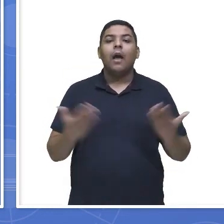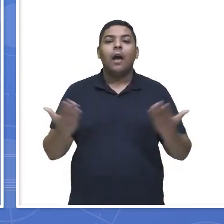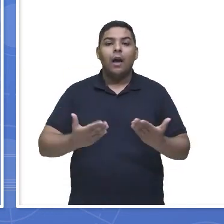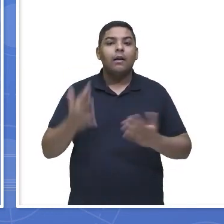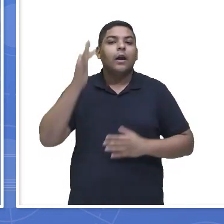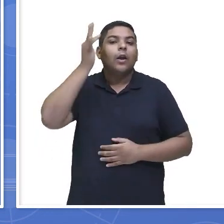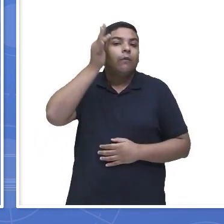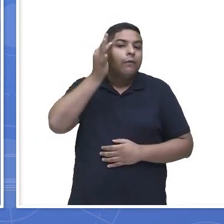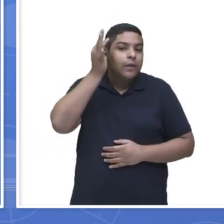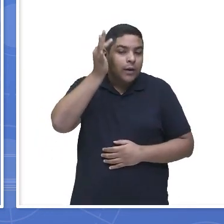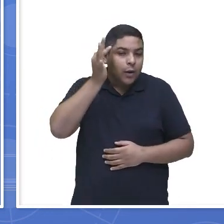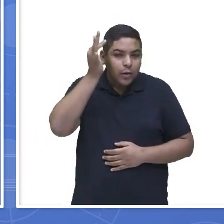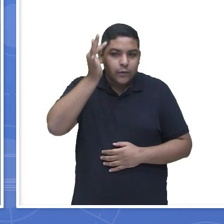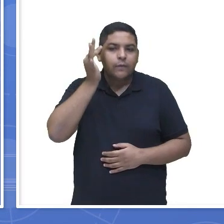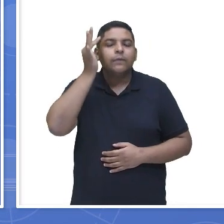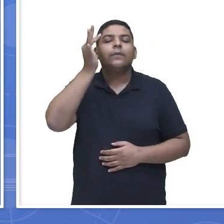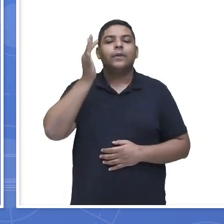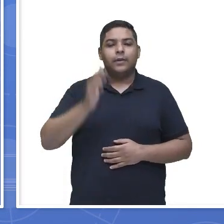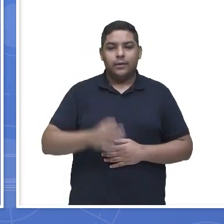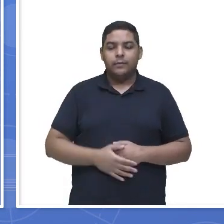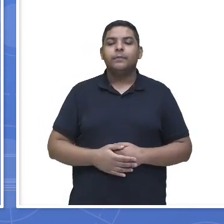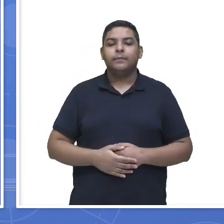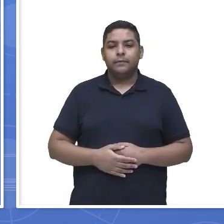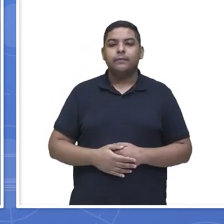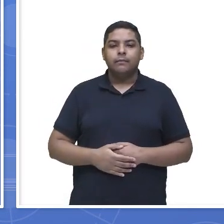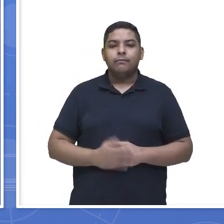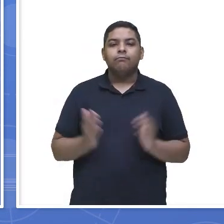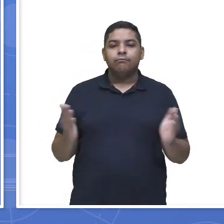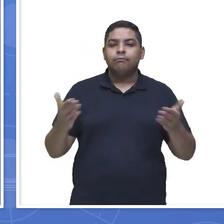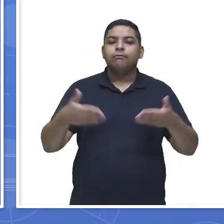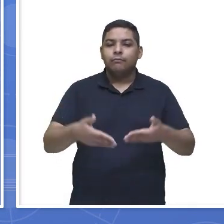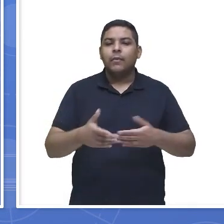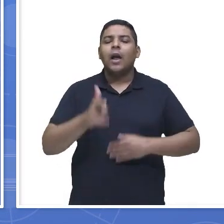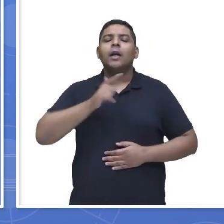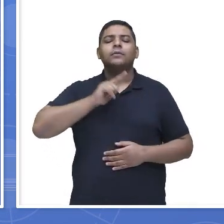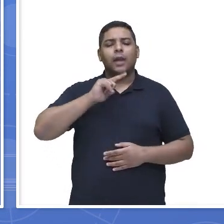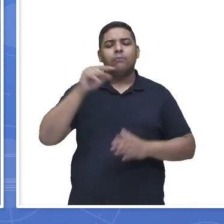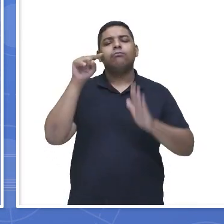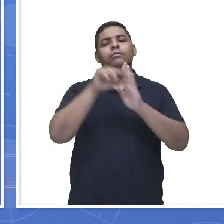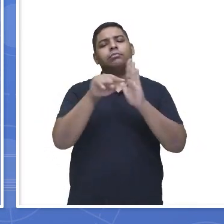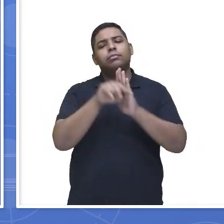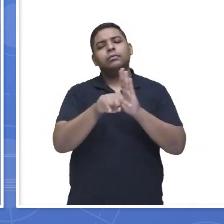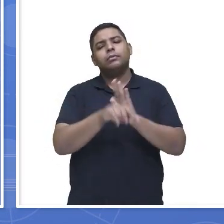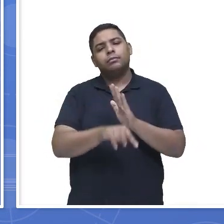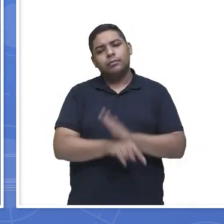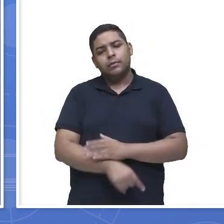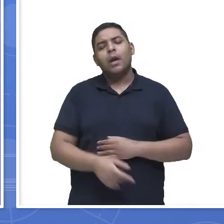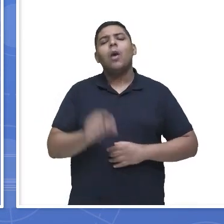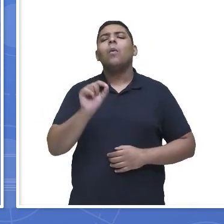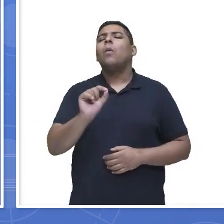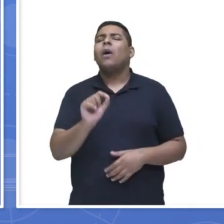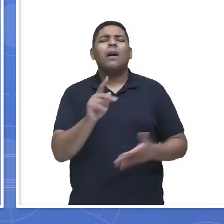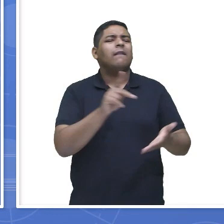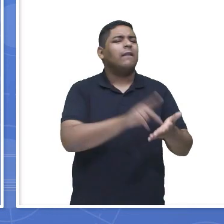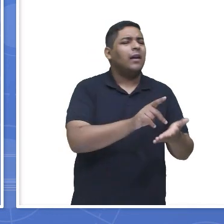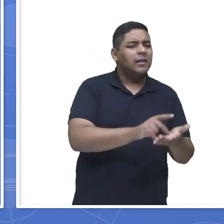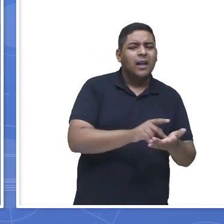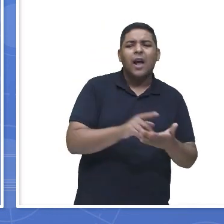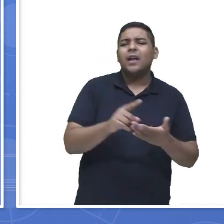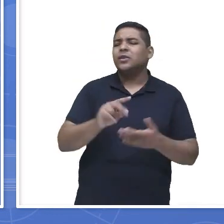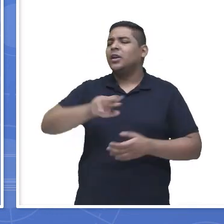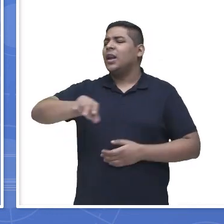fazendo filosofia e como filosofia nós temos que levantar sim esses questionamentos aí. O que é verdade e o que não é